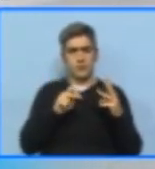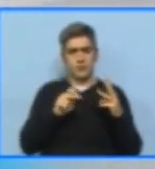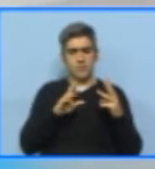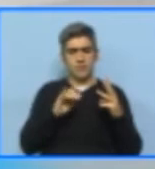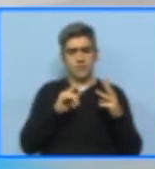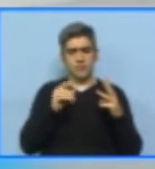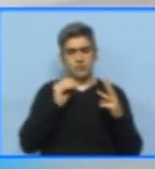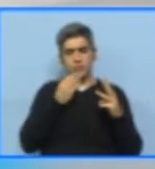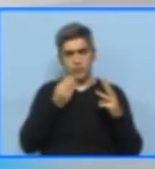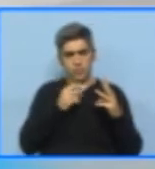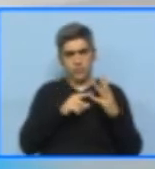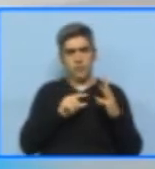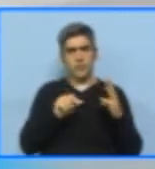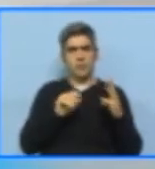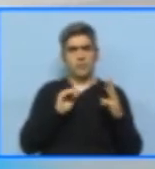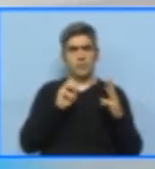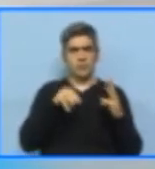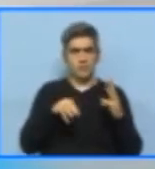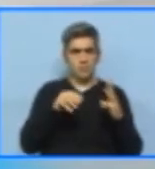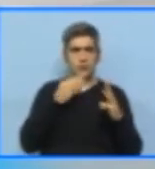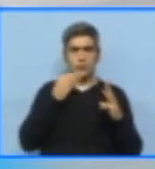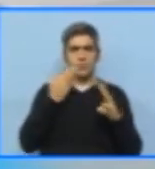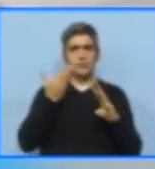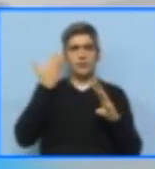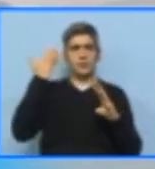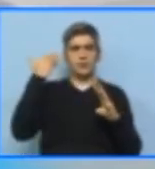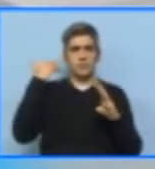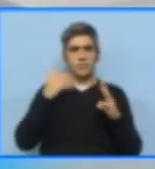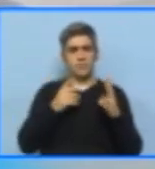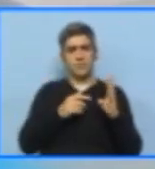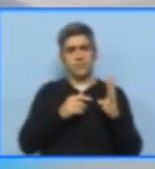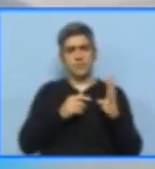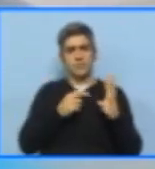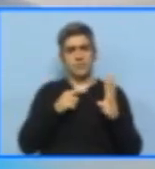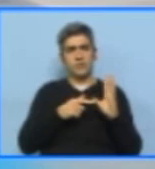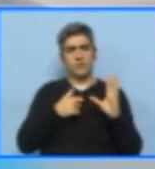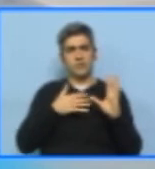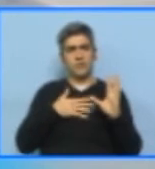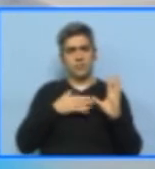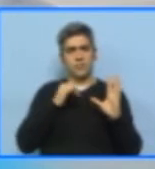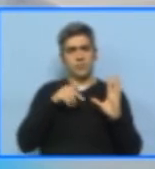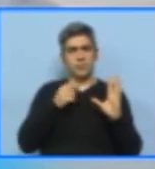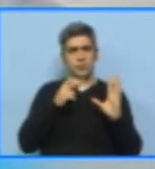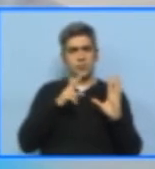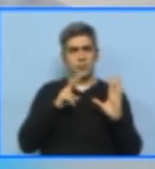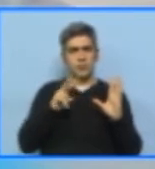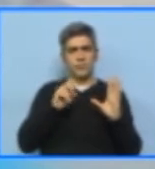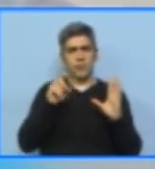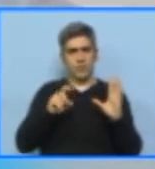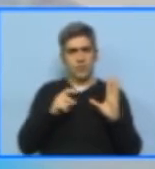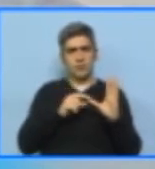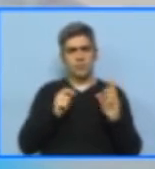jovens, a Rádio Sim, destinada aos jovens há mais tempo, digamos assim. Depois temos uma empresa chamada Intervoz, que trata daquilo que